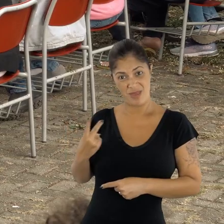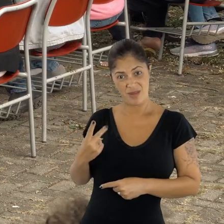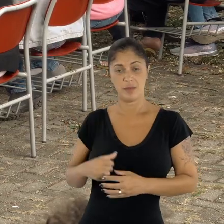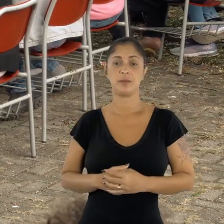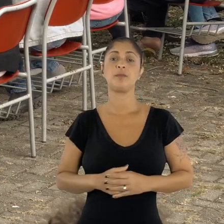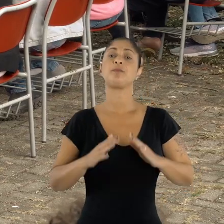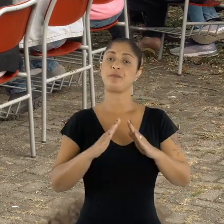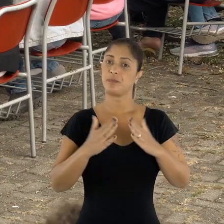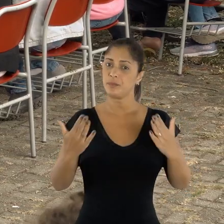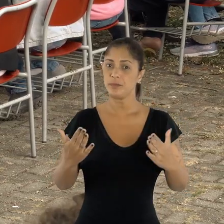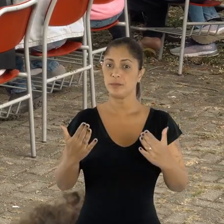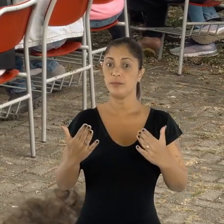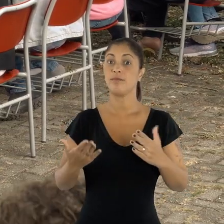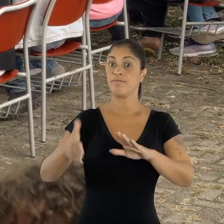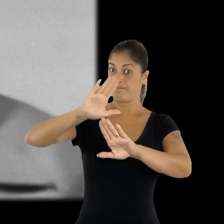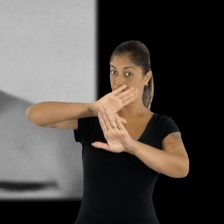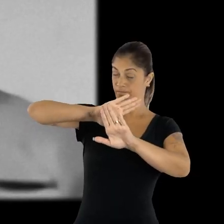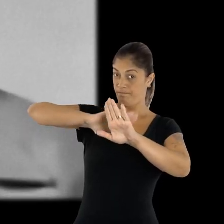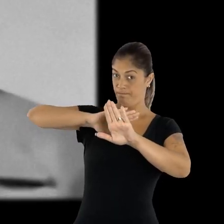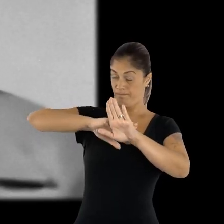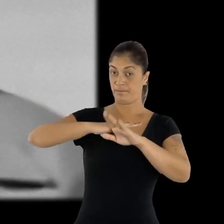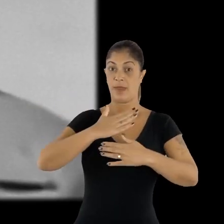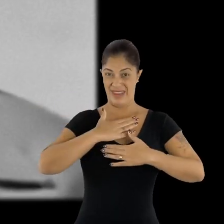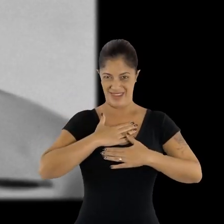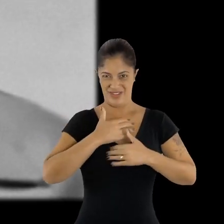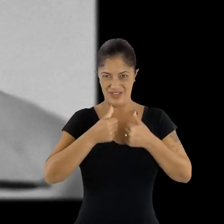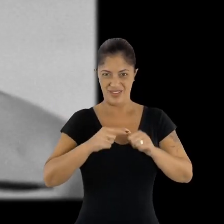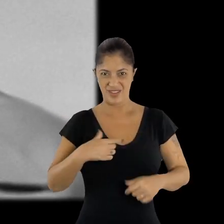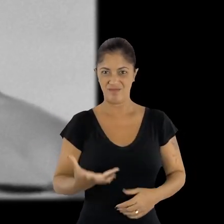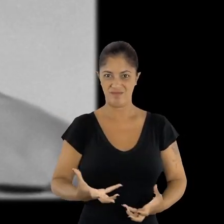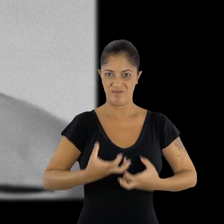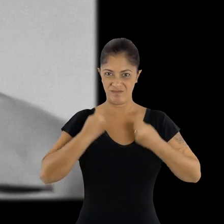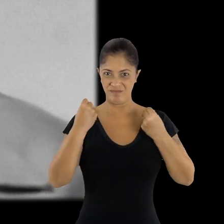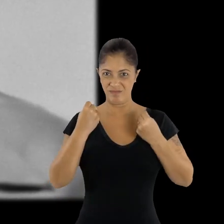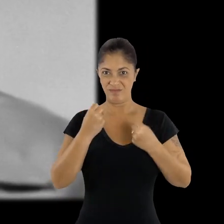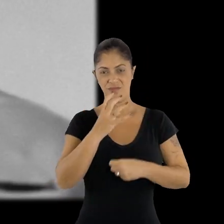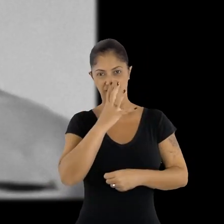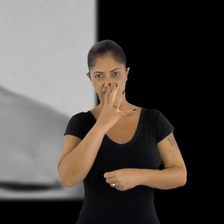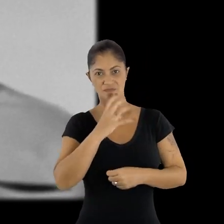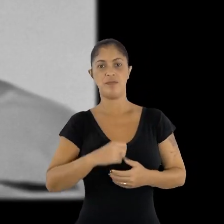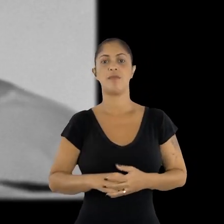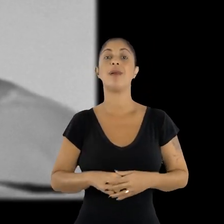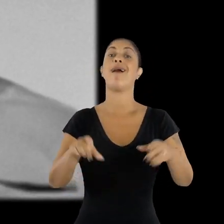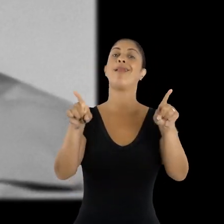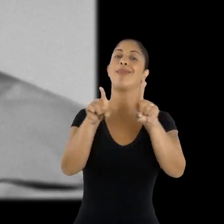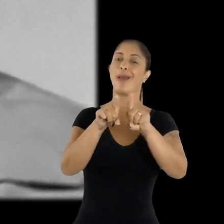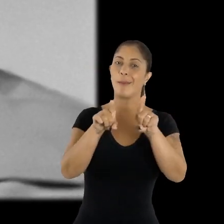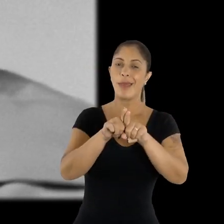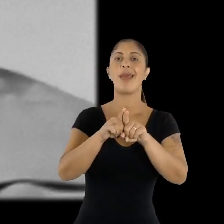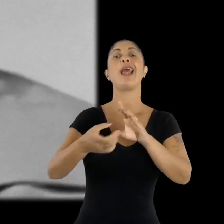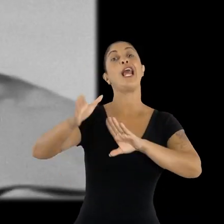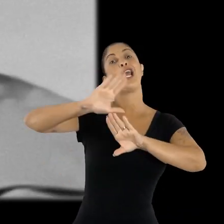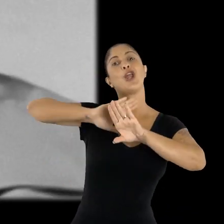por um professor colega meu? Vídeo antigo, Paulo Freire. Então, por trás do meu espanto estava